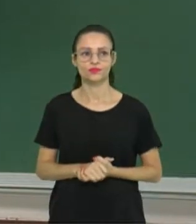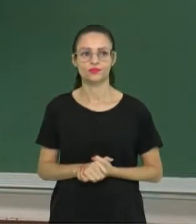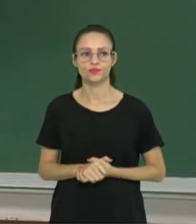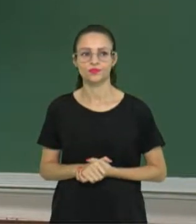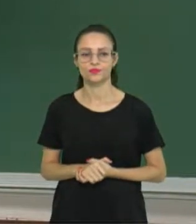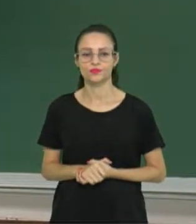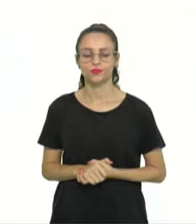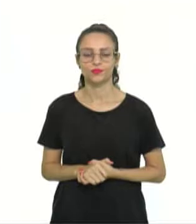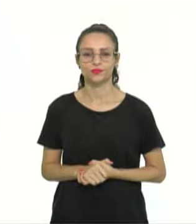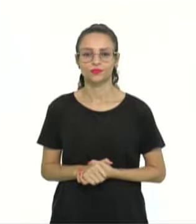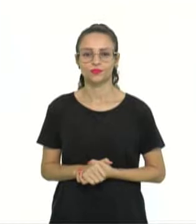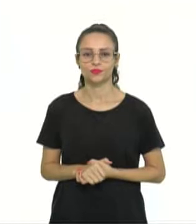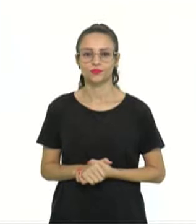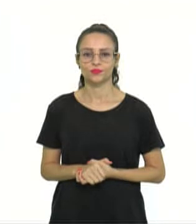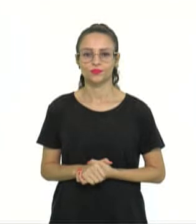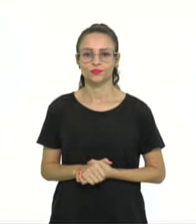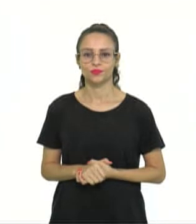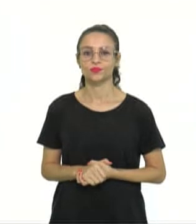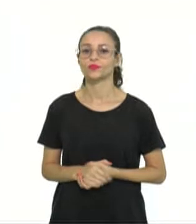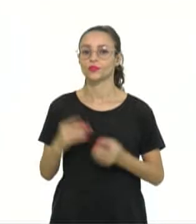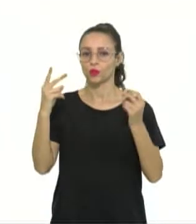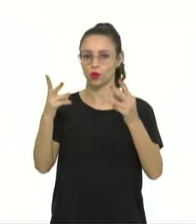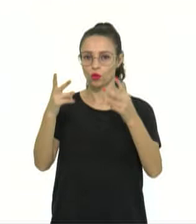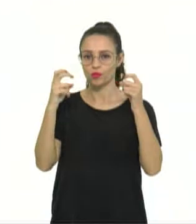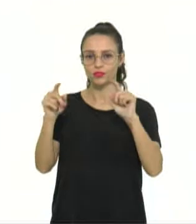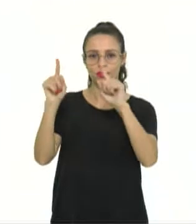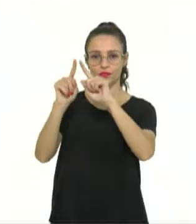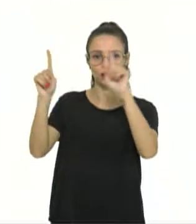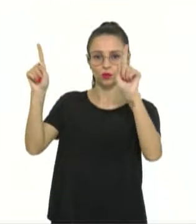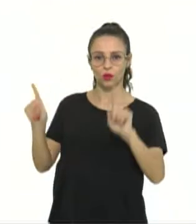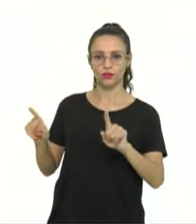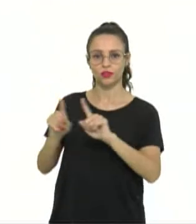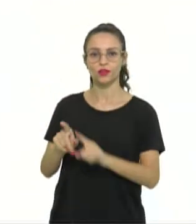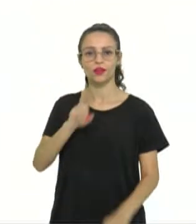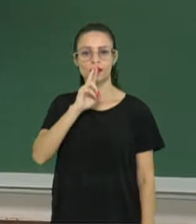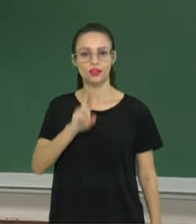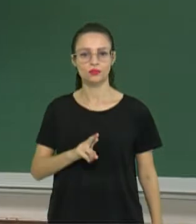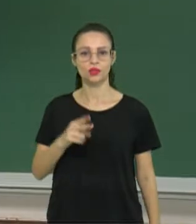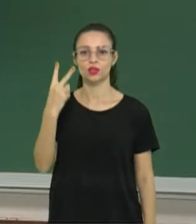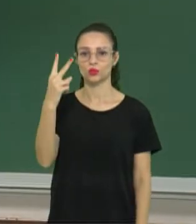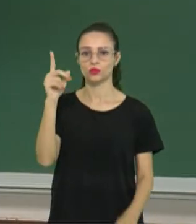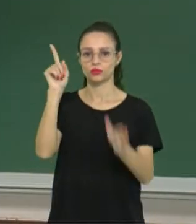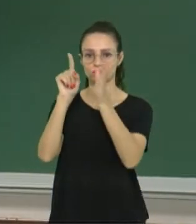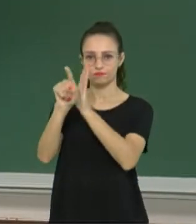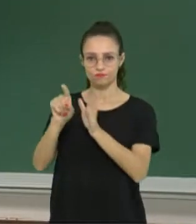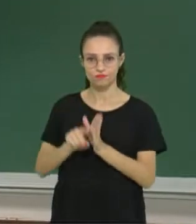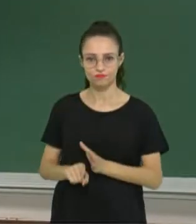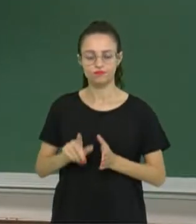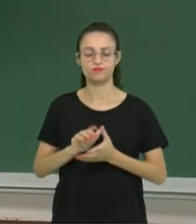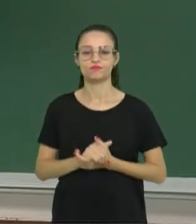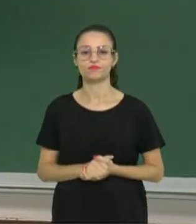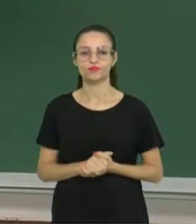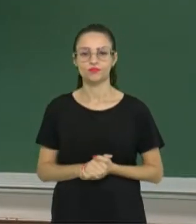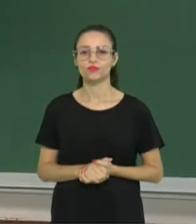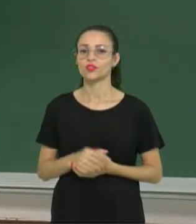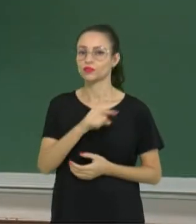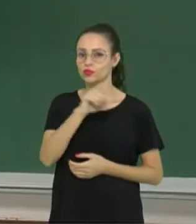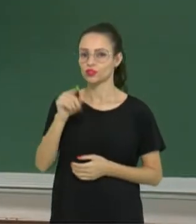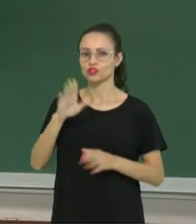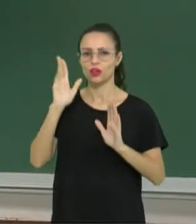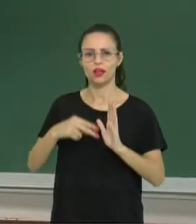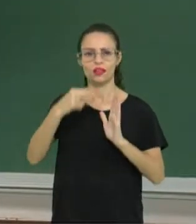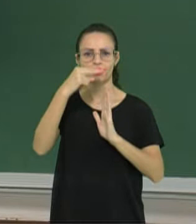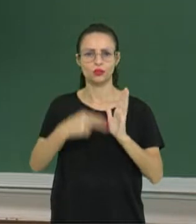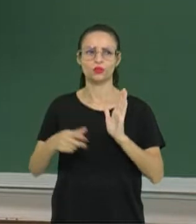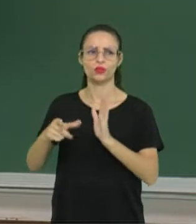Answer the questions according to the chart. Então, observem o nosso quadrinho e vamos responder as duas perguntas que está ali. Como nós já fizemos a leitura